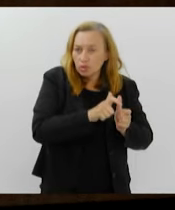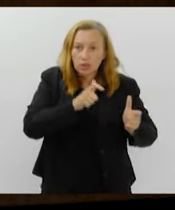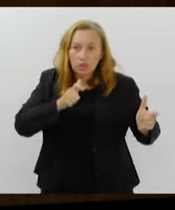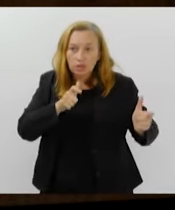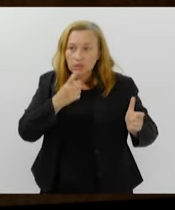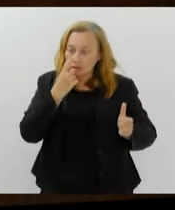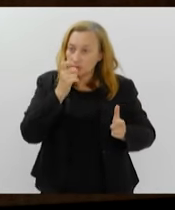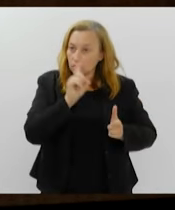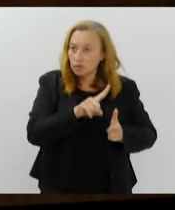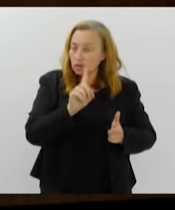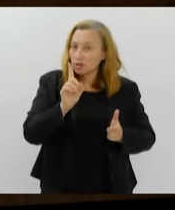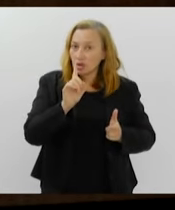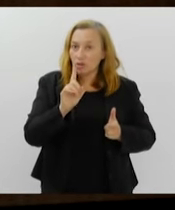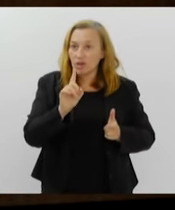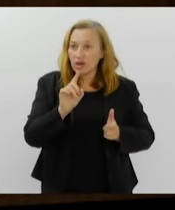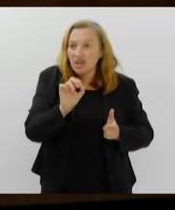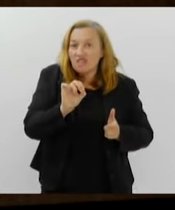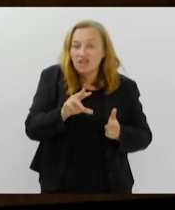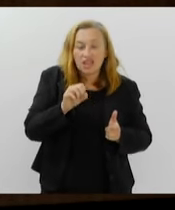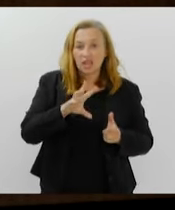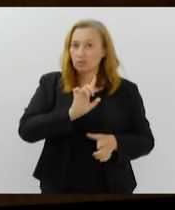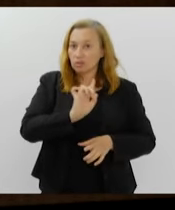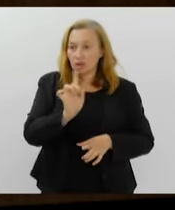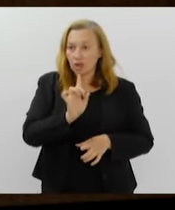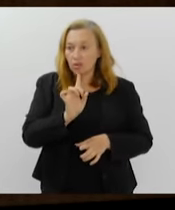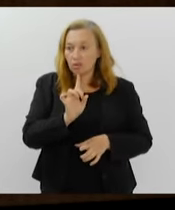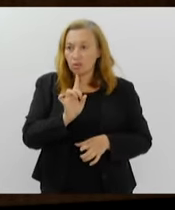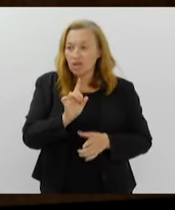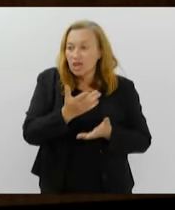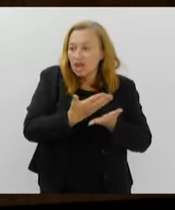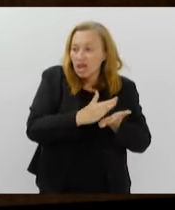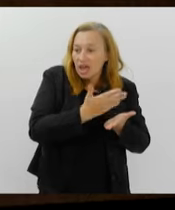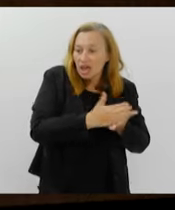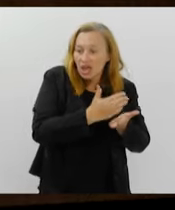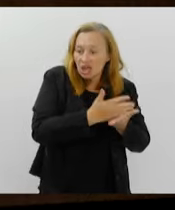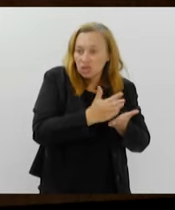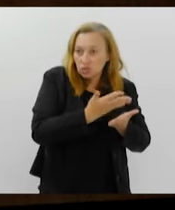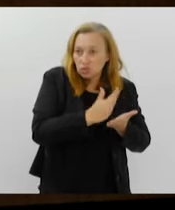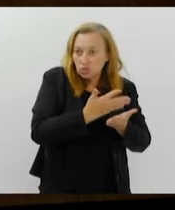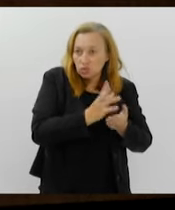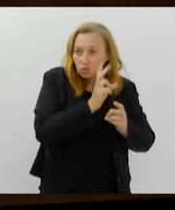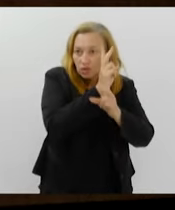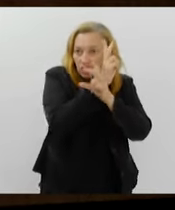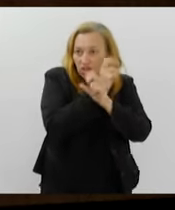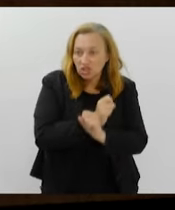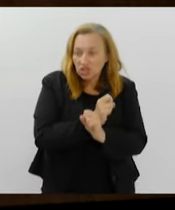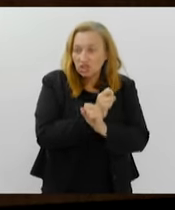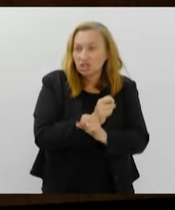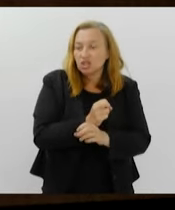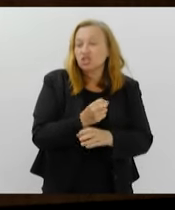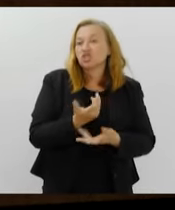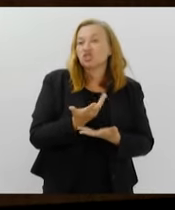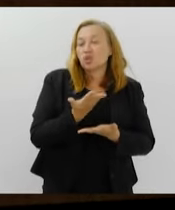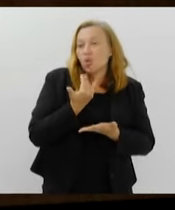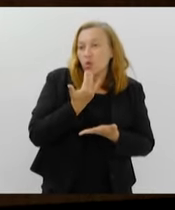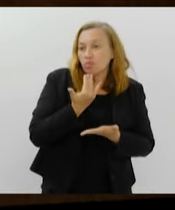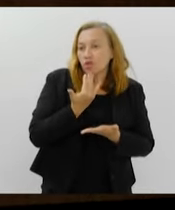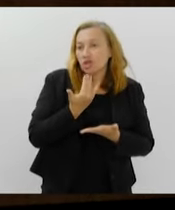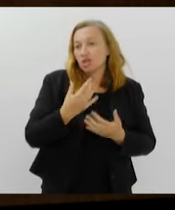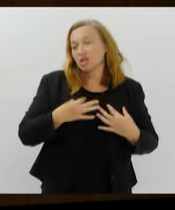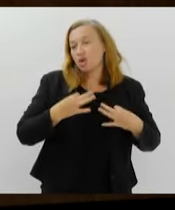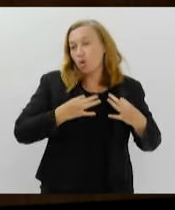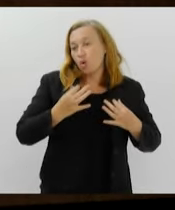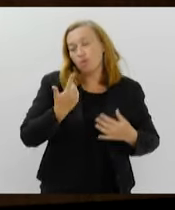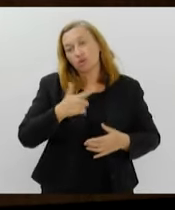é tóxico não é tóxico é resto de refeição resto de roupas etc agora a